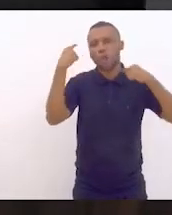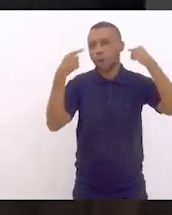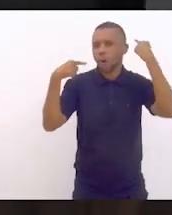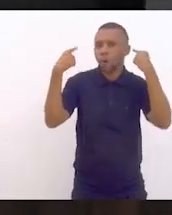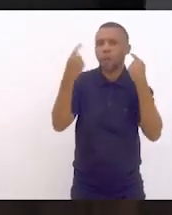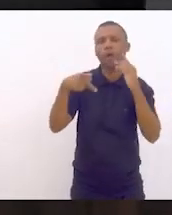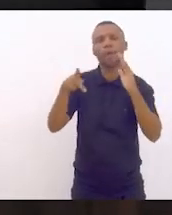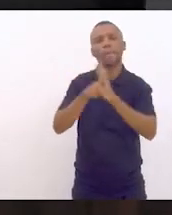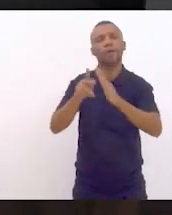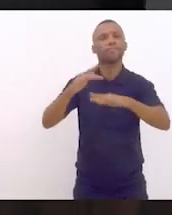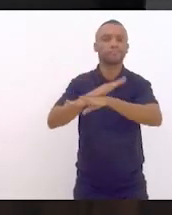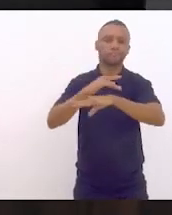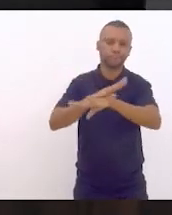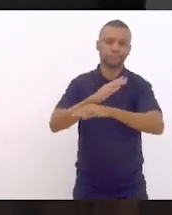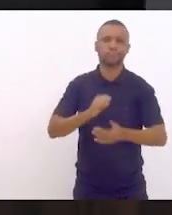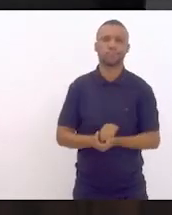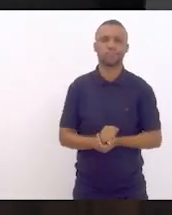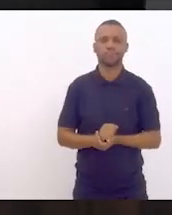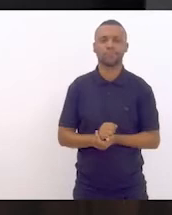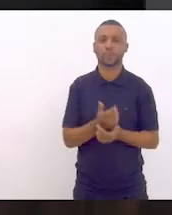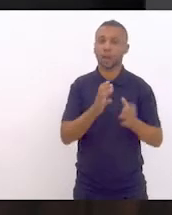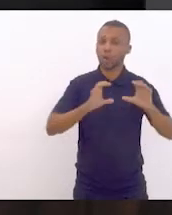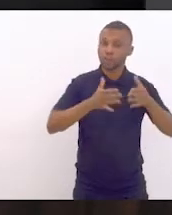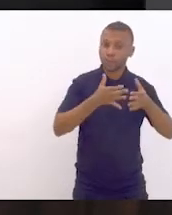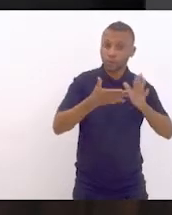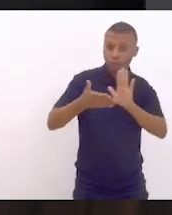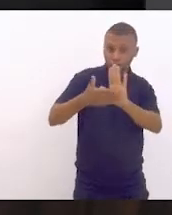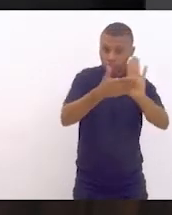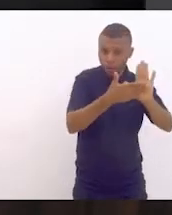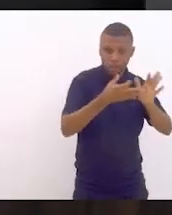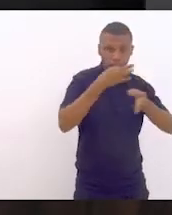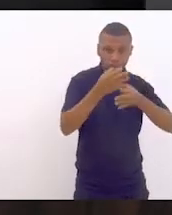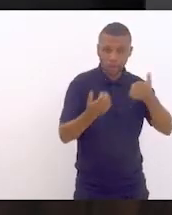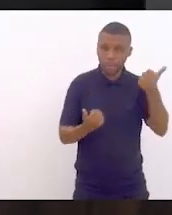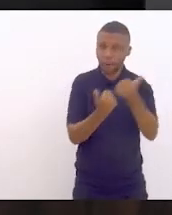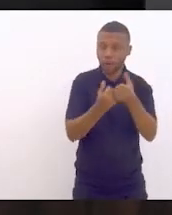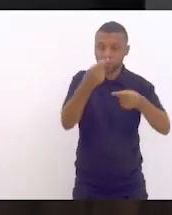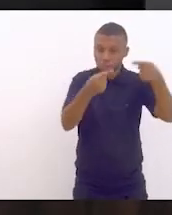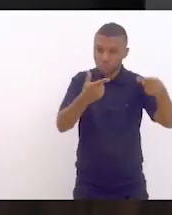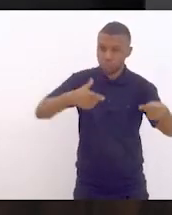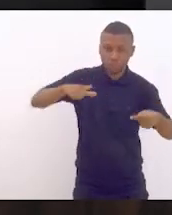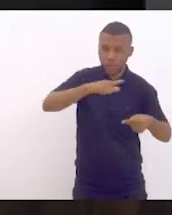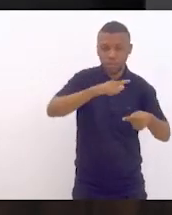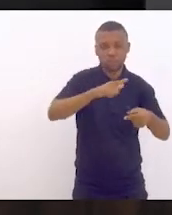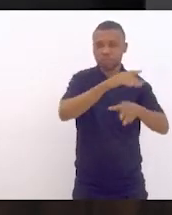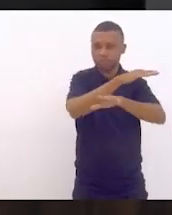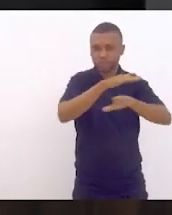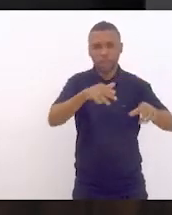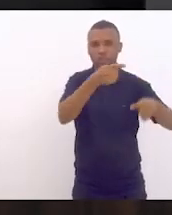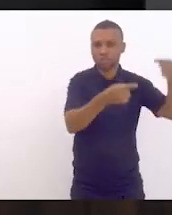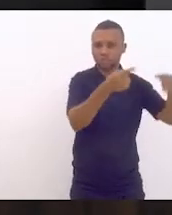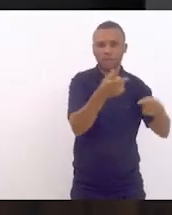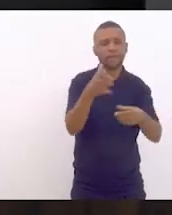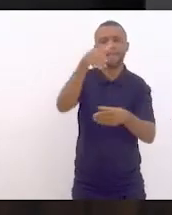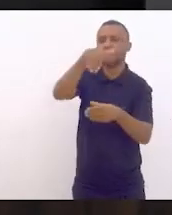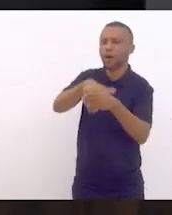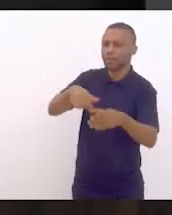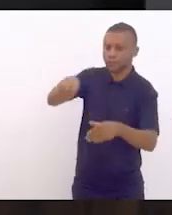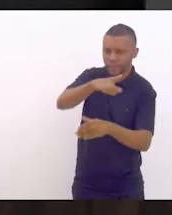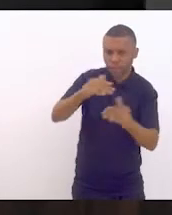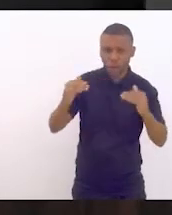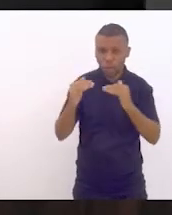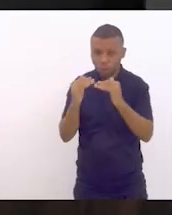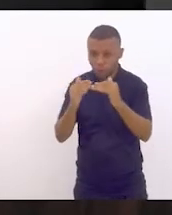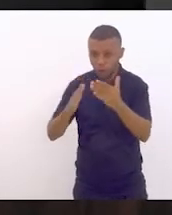Internas e Proposições Externas, favorável ao relator deputado Chico Machado. Em discussão, não havendo que queira discutir, encerrada a discussão, em votação, se os que